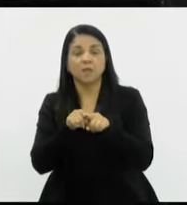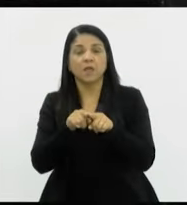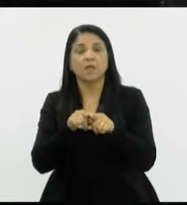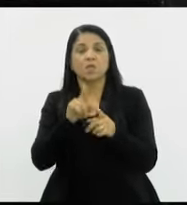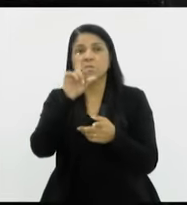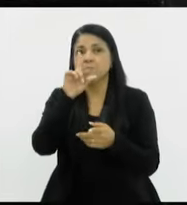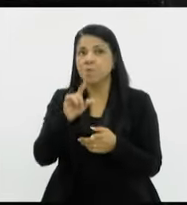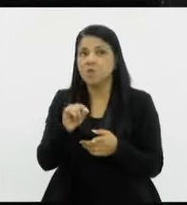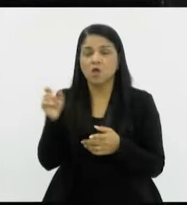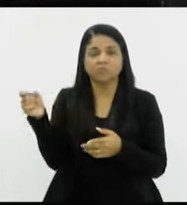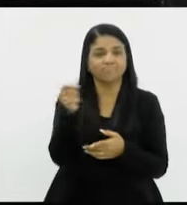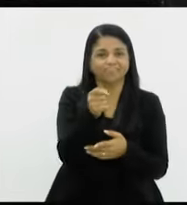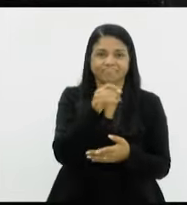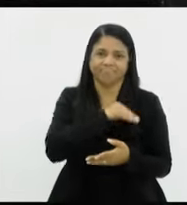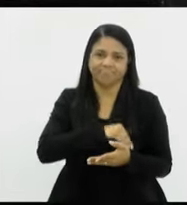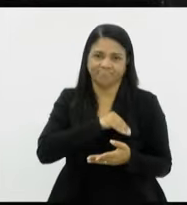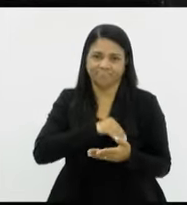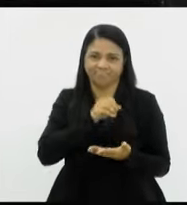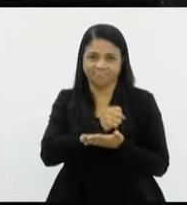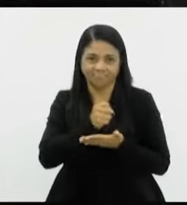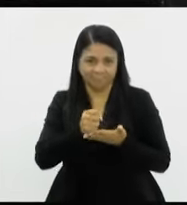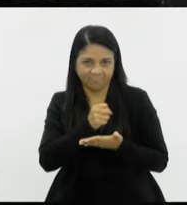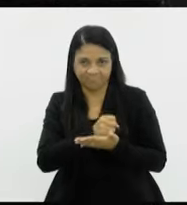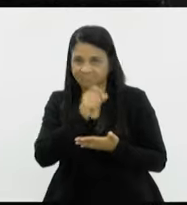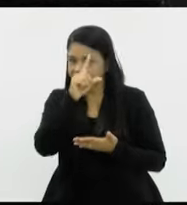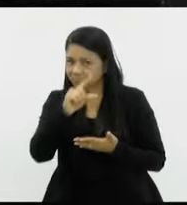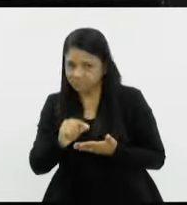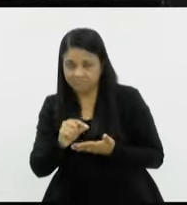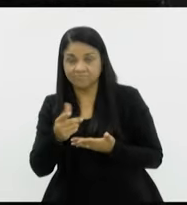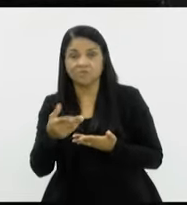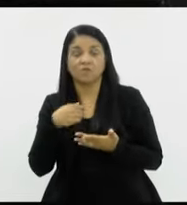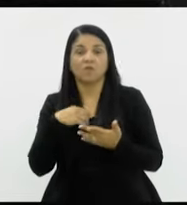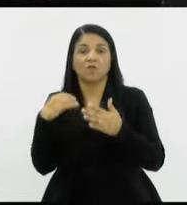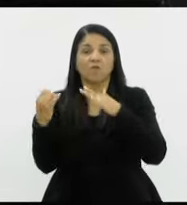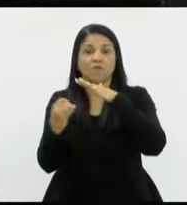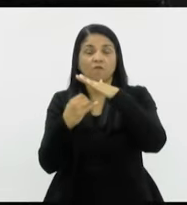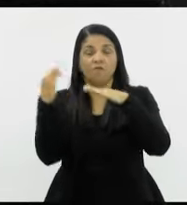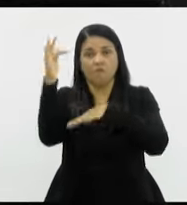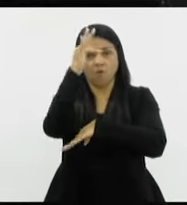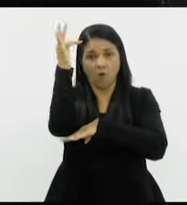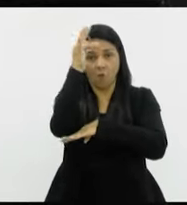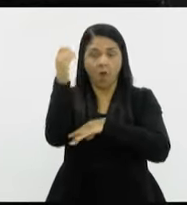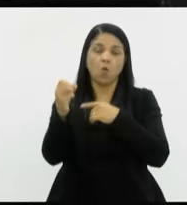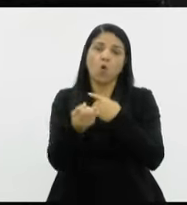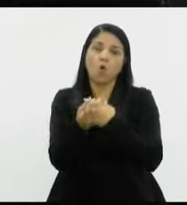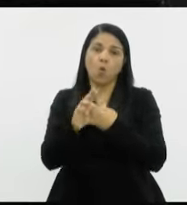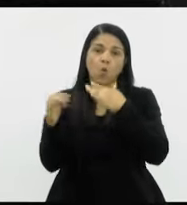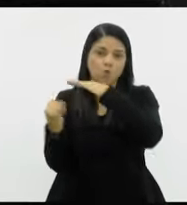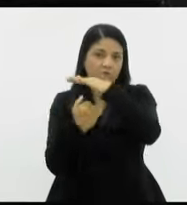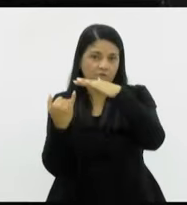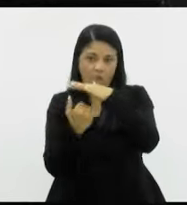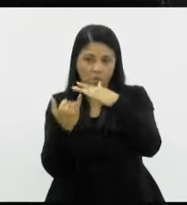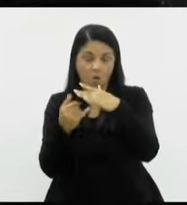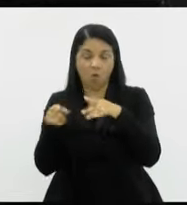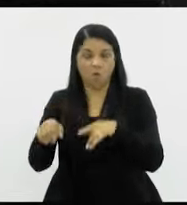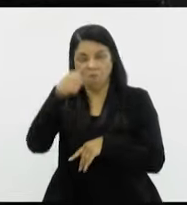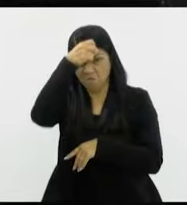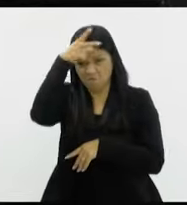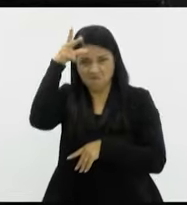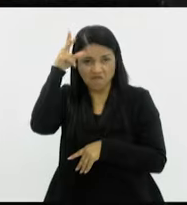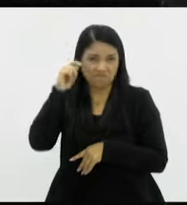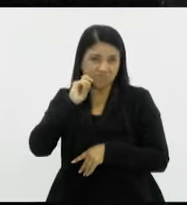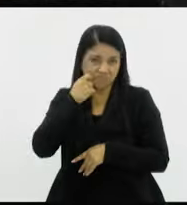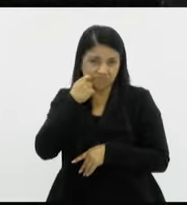índices de empregabilidade, seja da empregabilidade formal ou da informalidade. Aliás, o prefeito dessa cidade tem